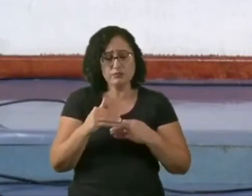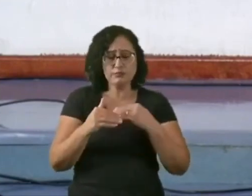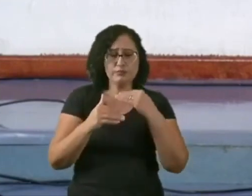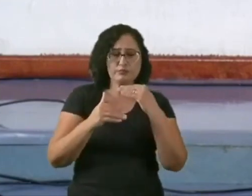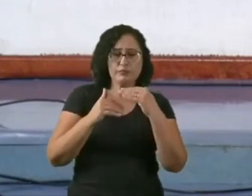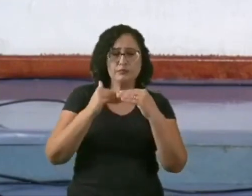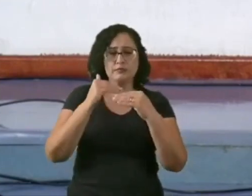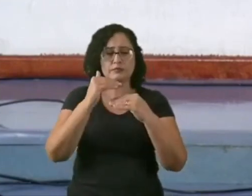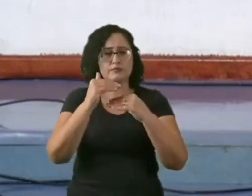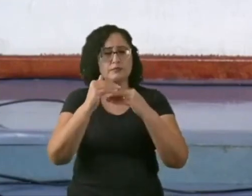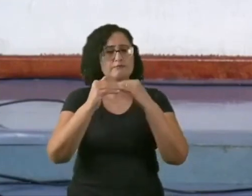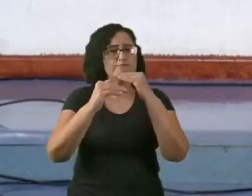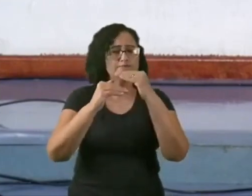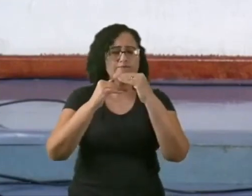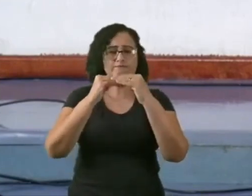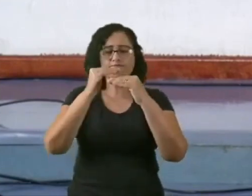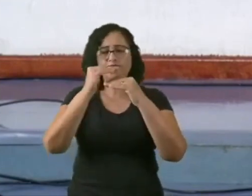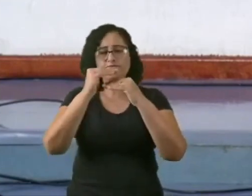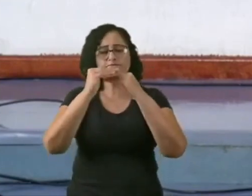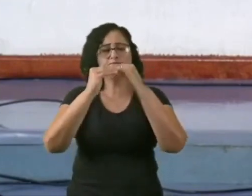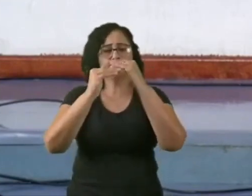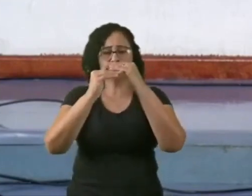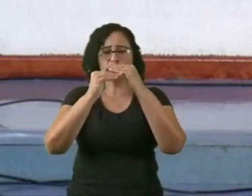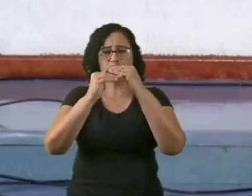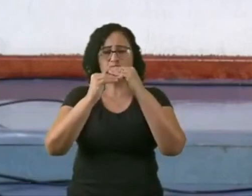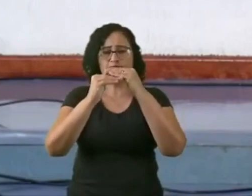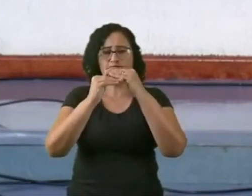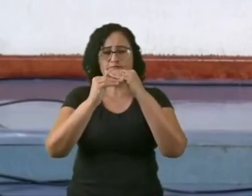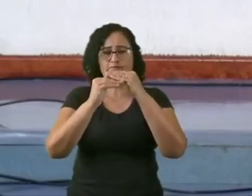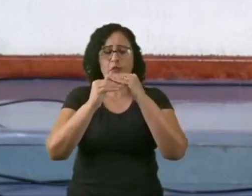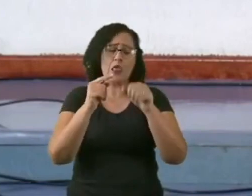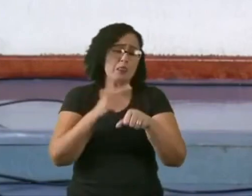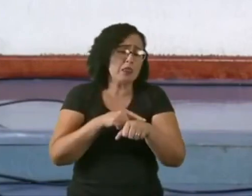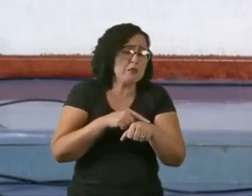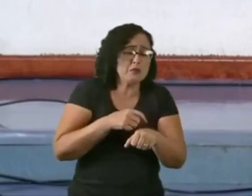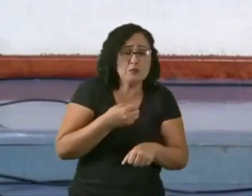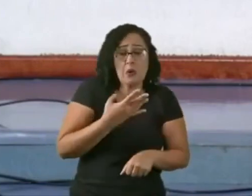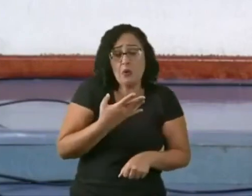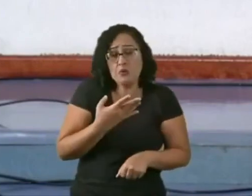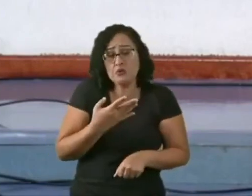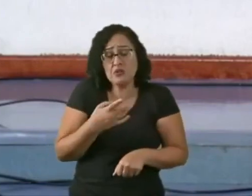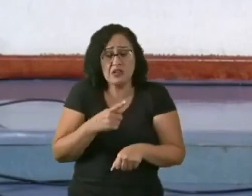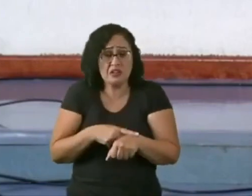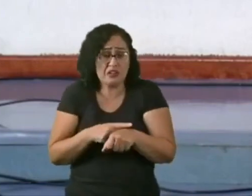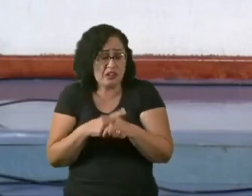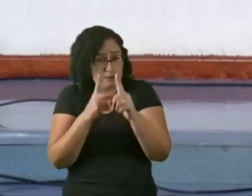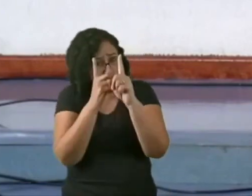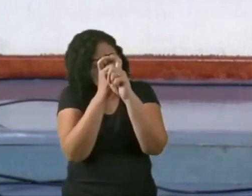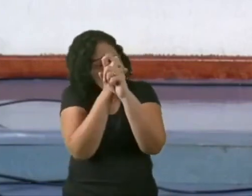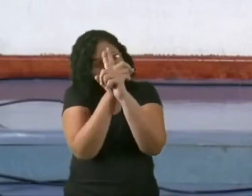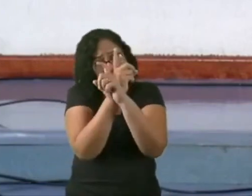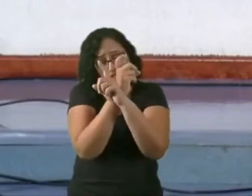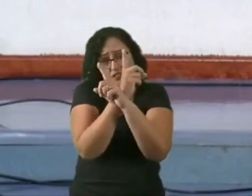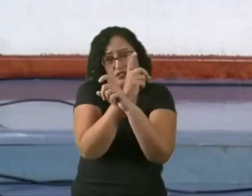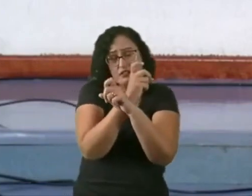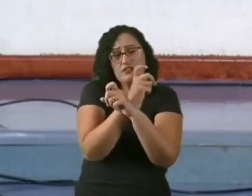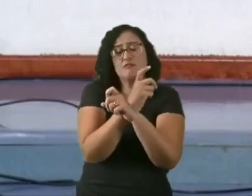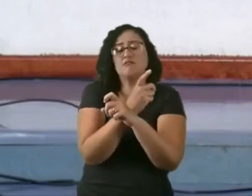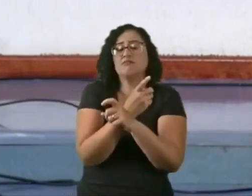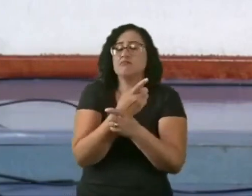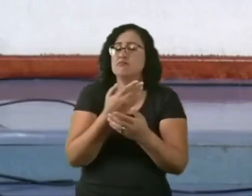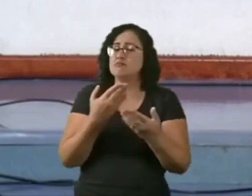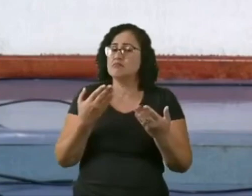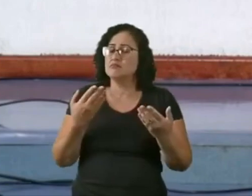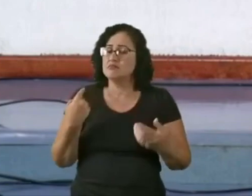teu. Tantos momentos bons, como as tragédias da vida,